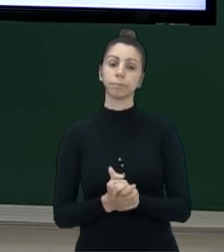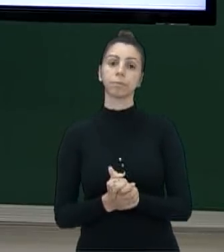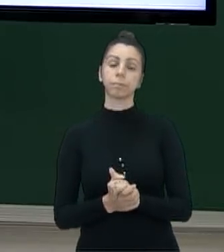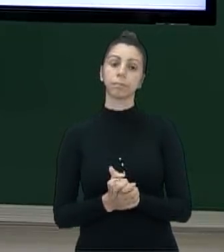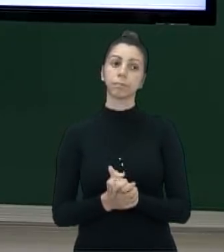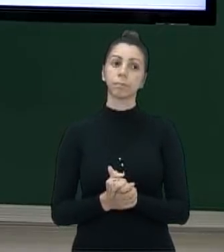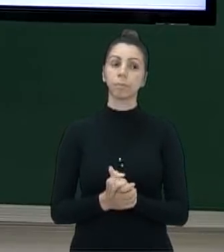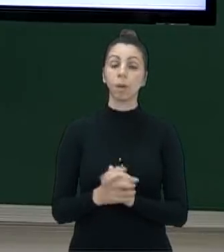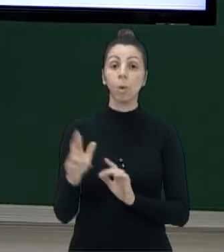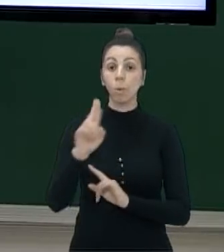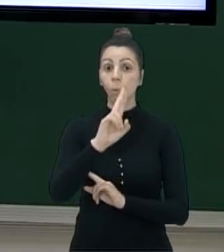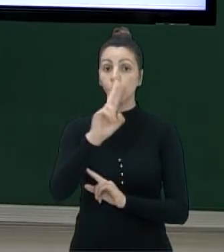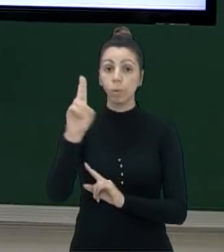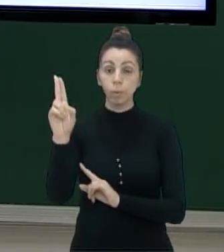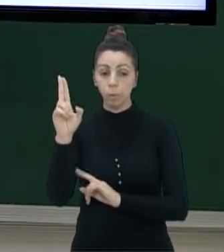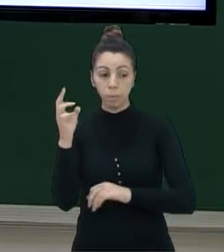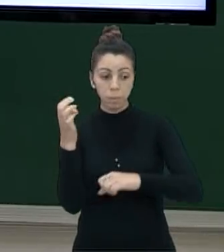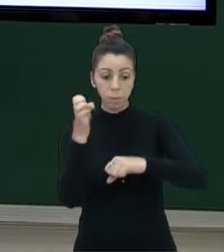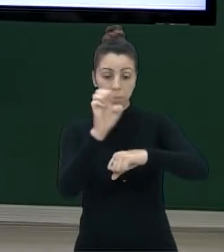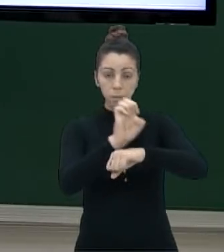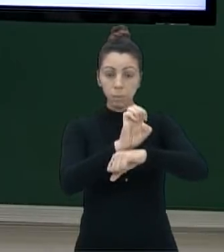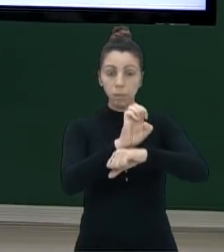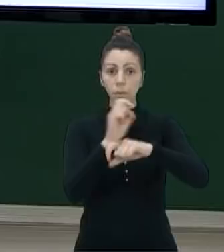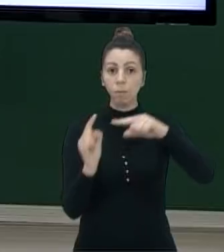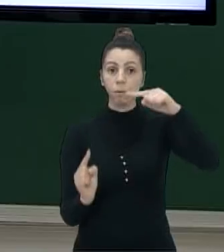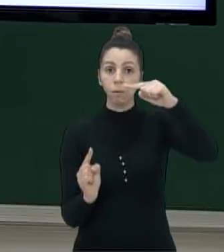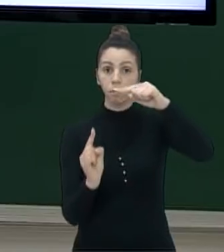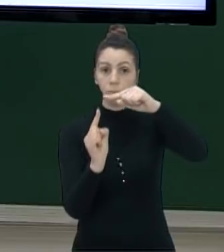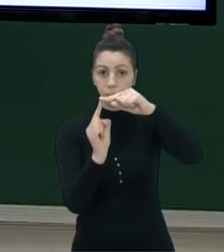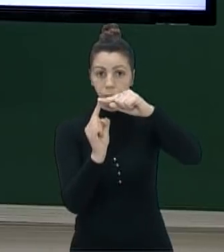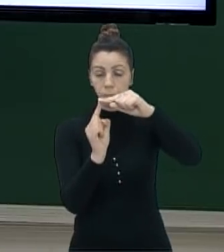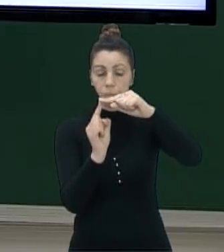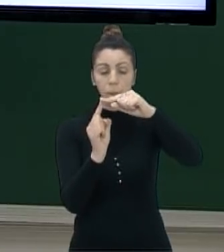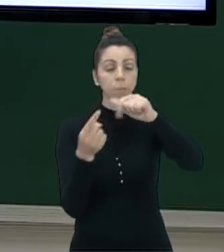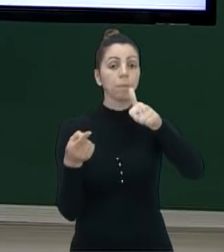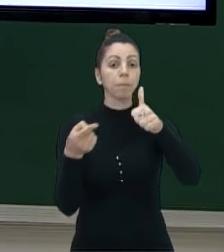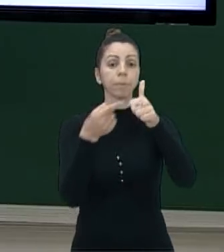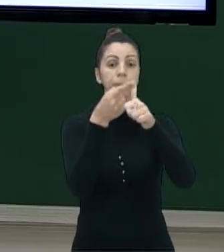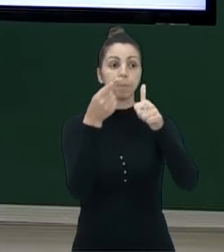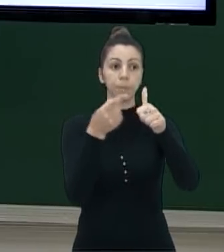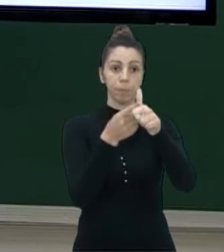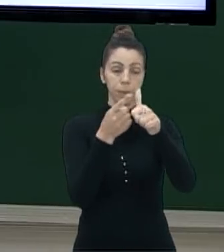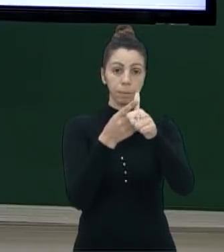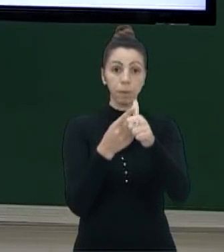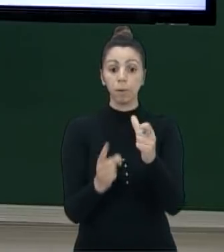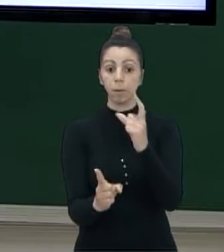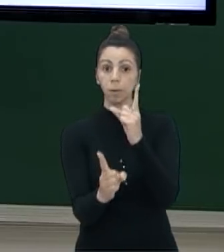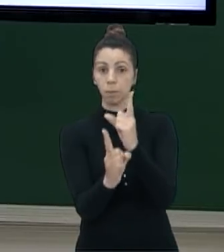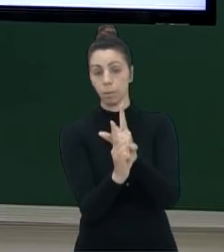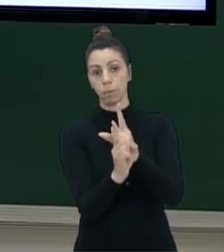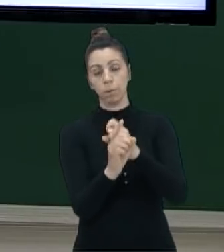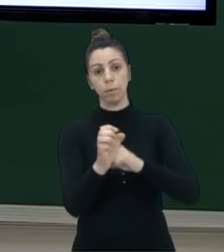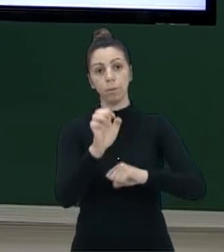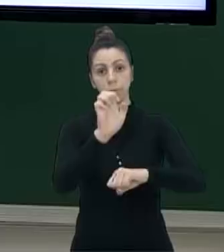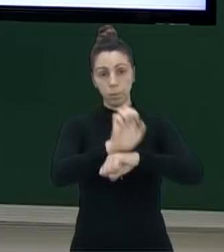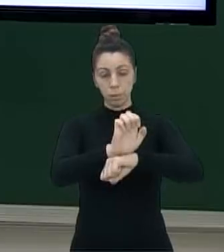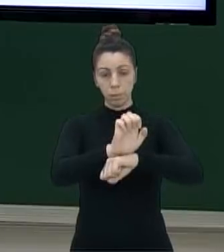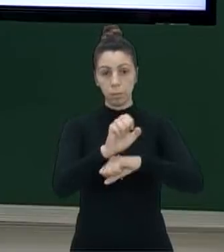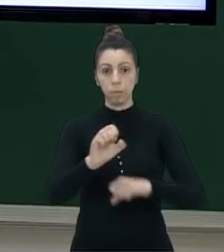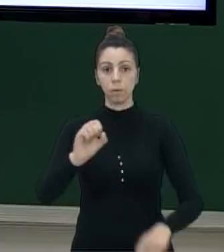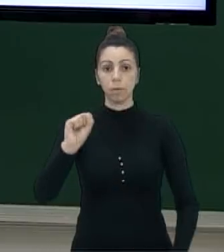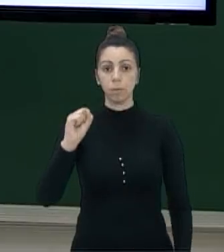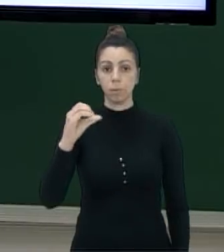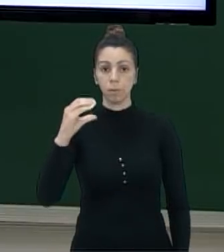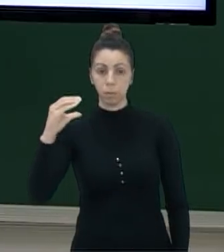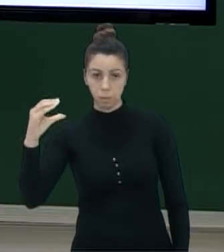o nome dos estados em que os pontos se encontram. Então, primeiro, identifique ali os estados, Santa